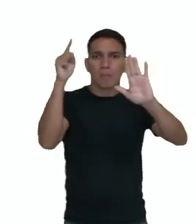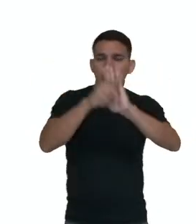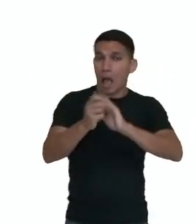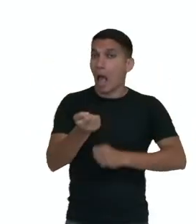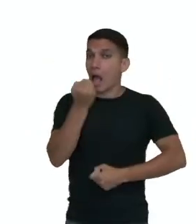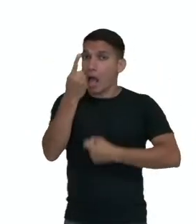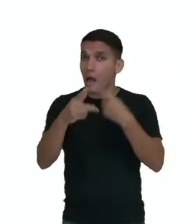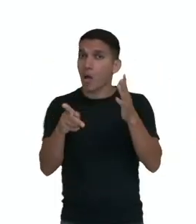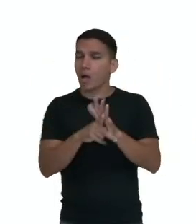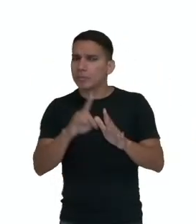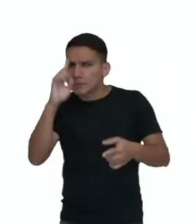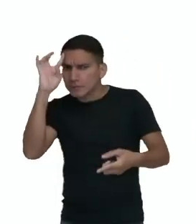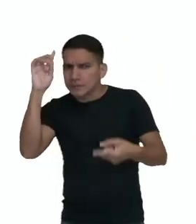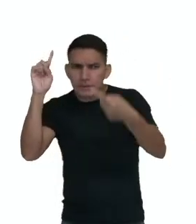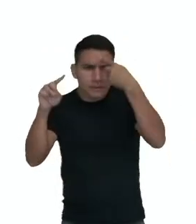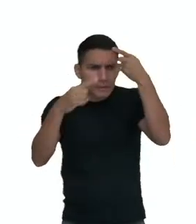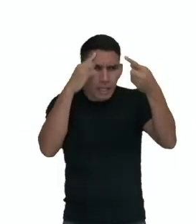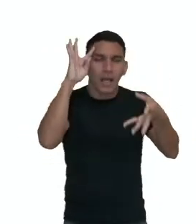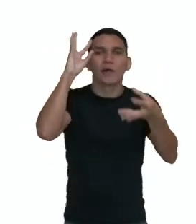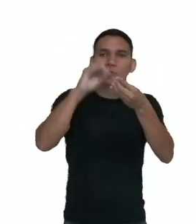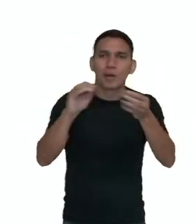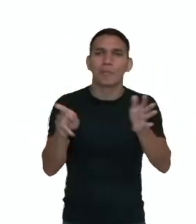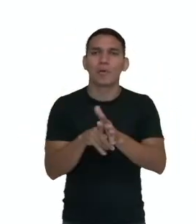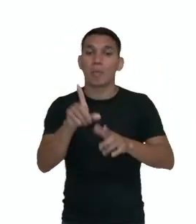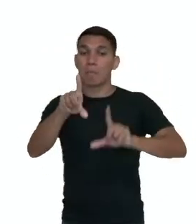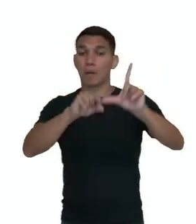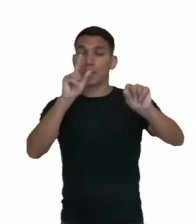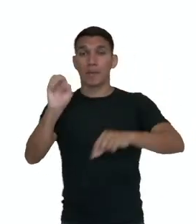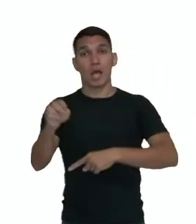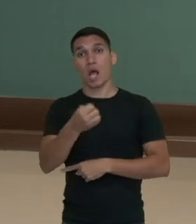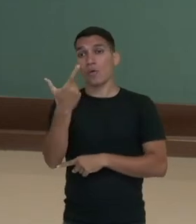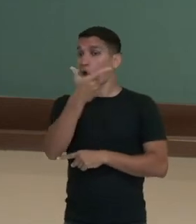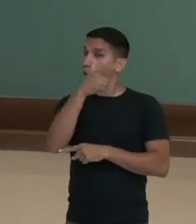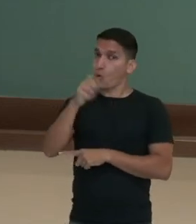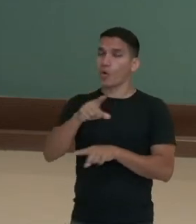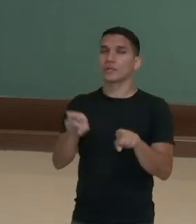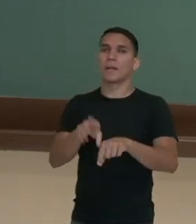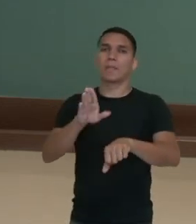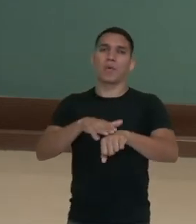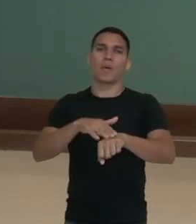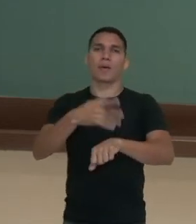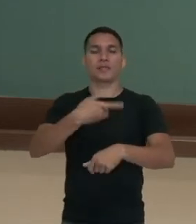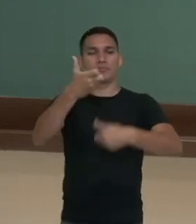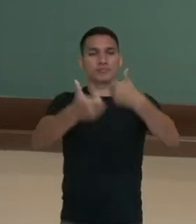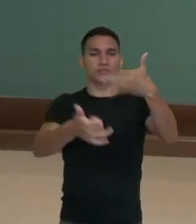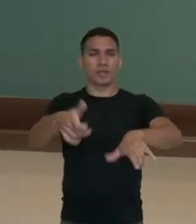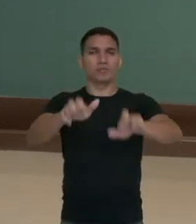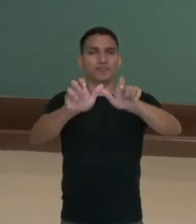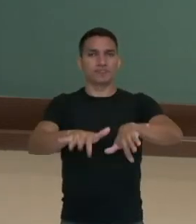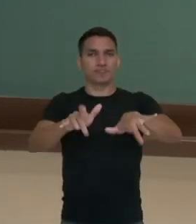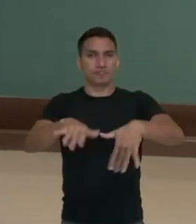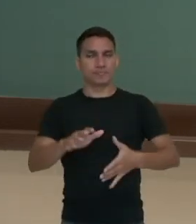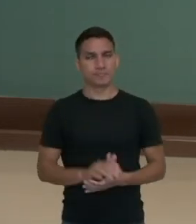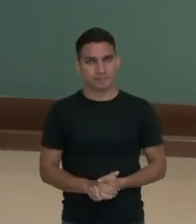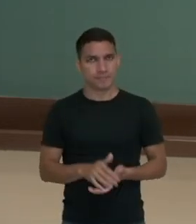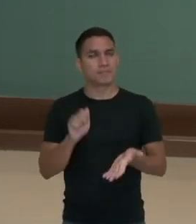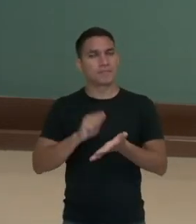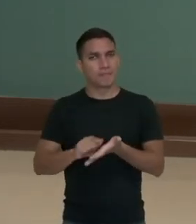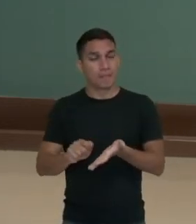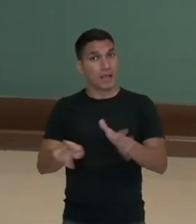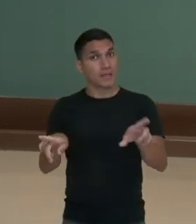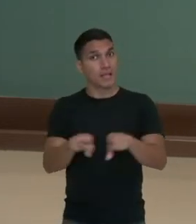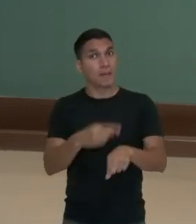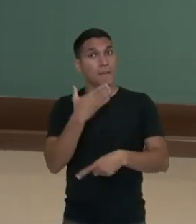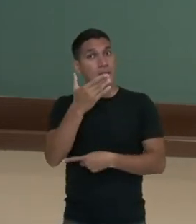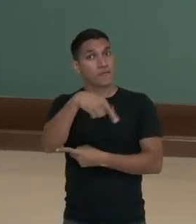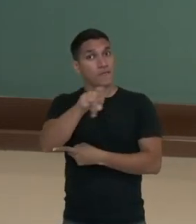são objetivas, ou seja, de marcar, e outras dissertativas que você precisa escrever. Ainda, né, peço que você leia com